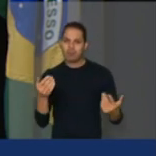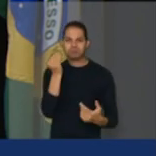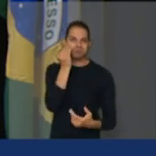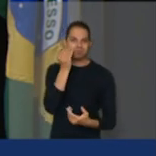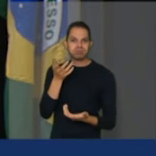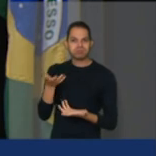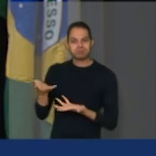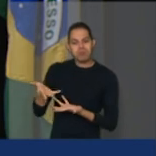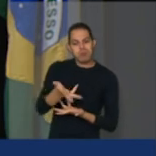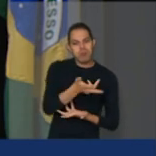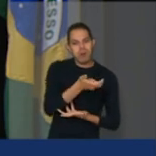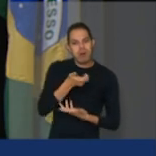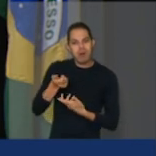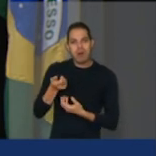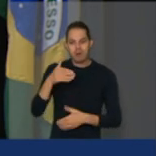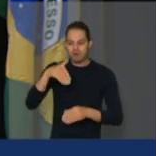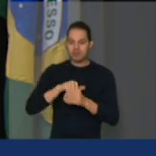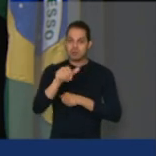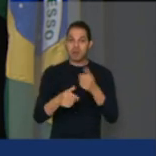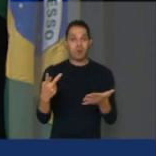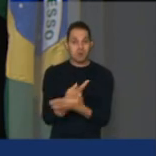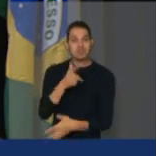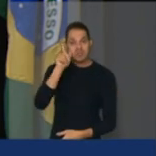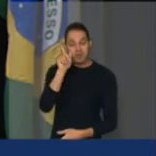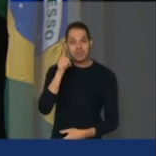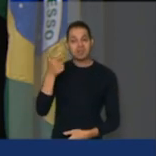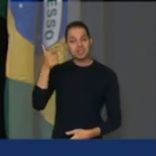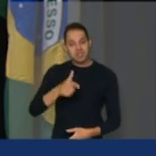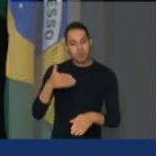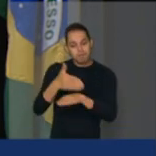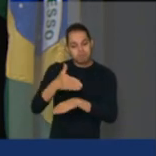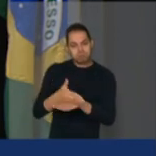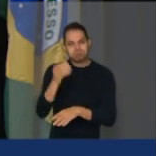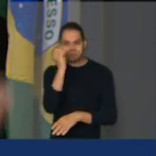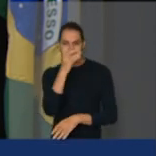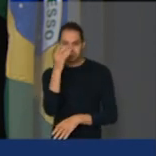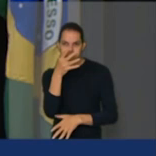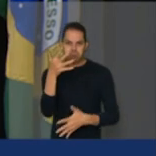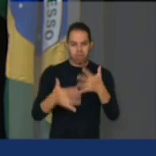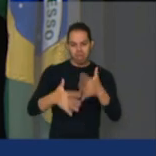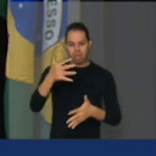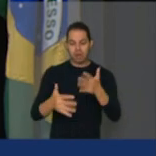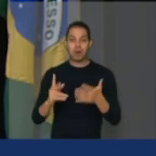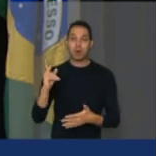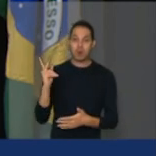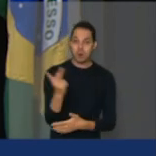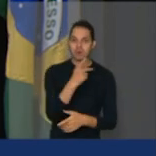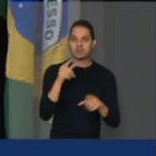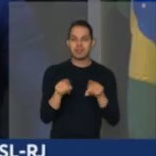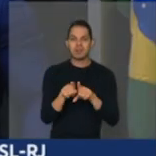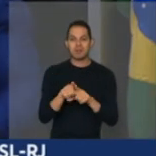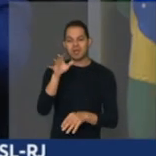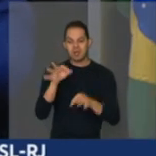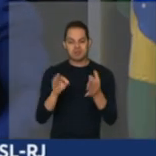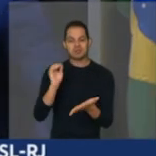fazer com que mudem seus votos que foi o que aconteceu Essa é mais uma das interferências a outra Independência que ocorreu uma grande